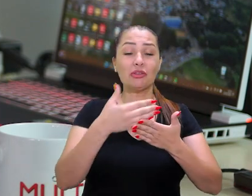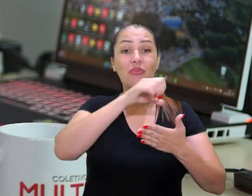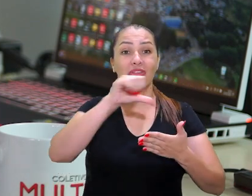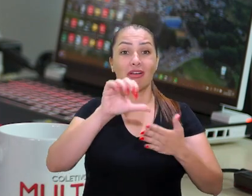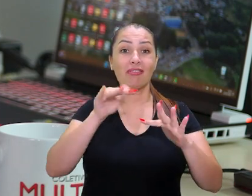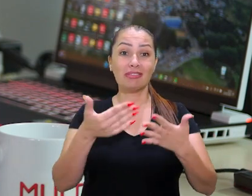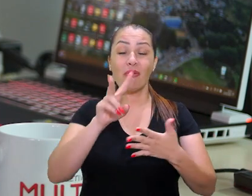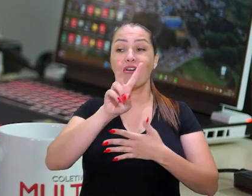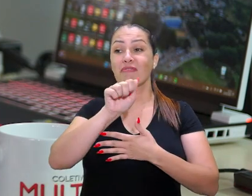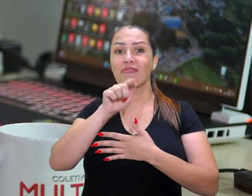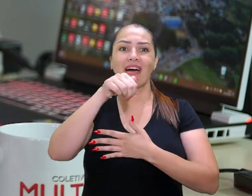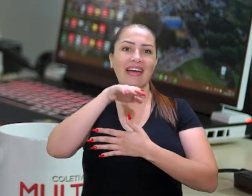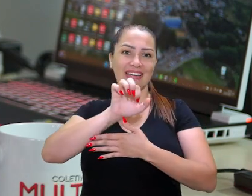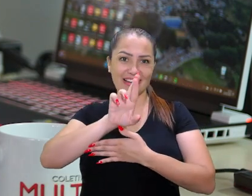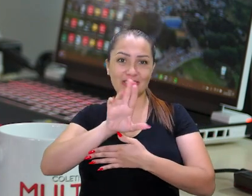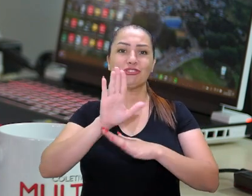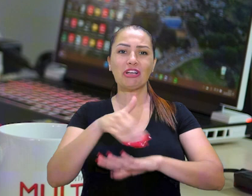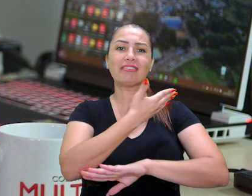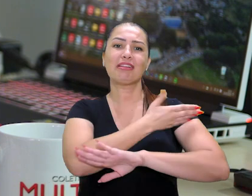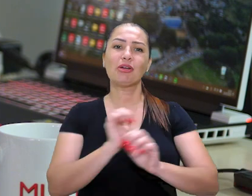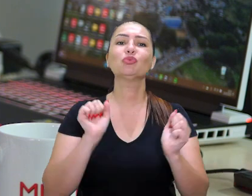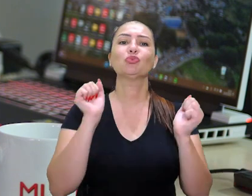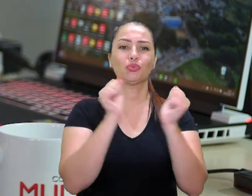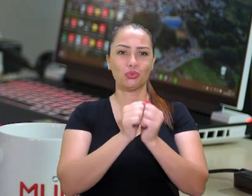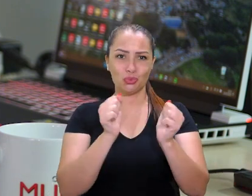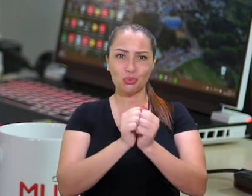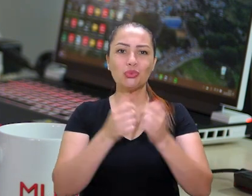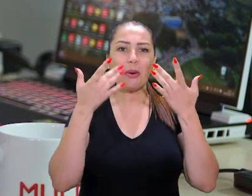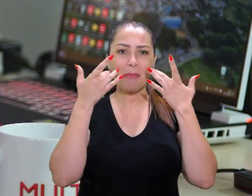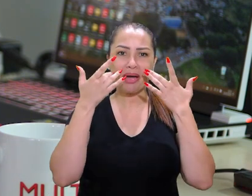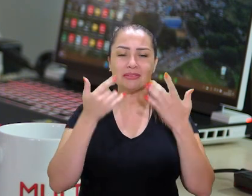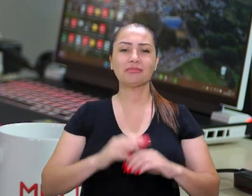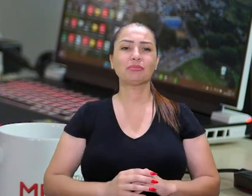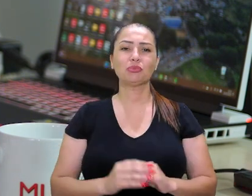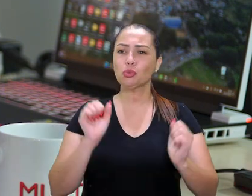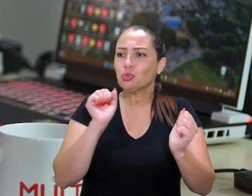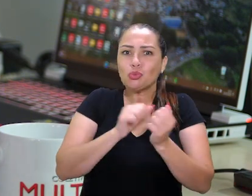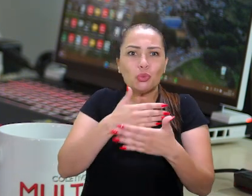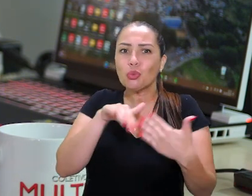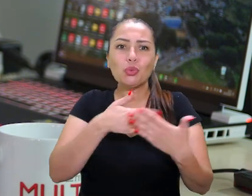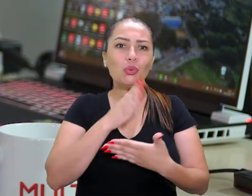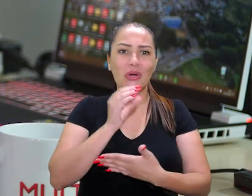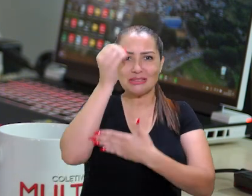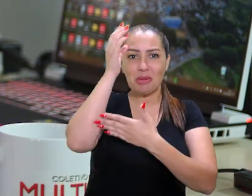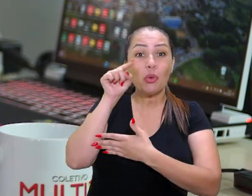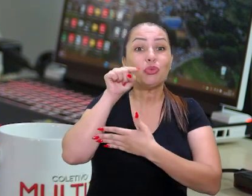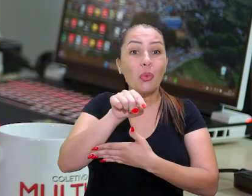está ensaiando, né, esse espetáculo nosso, né, com todo o conhecimento que ele tinha. Tu,